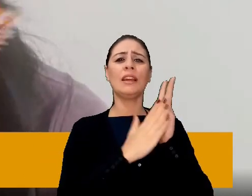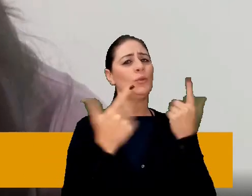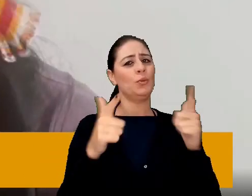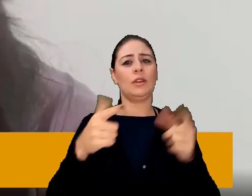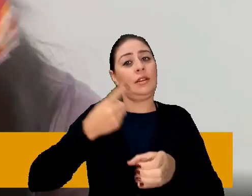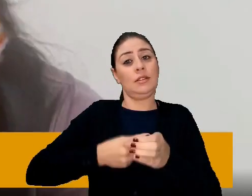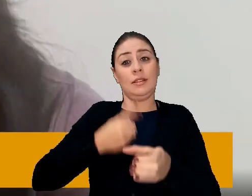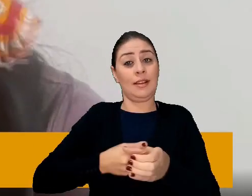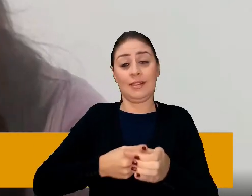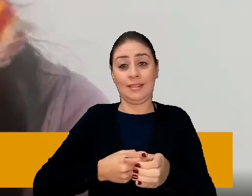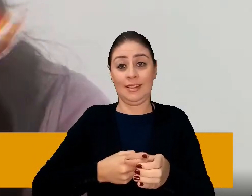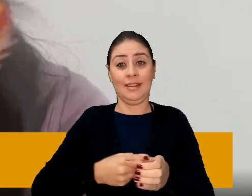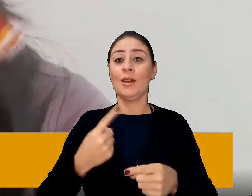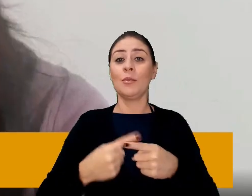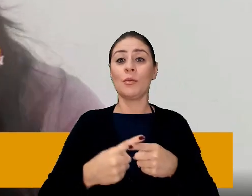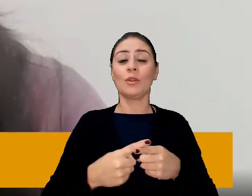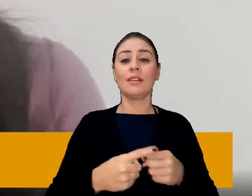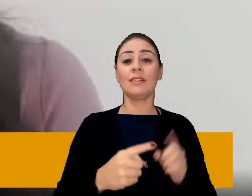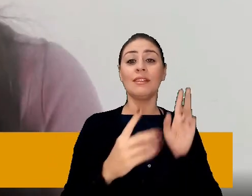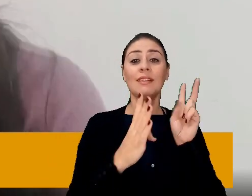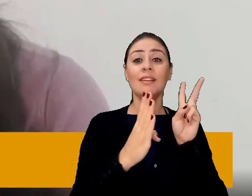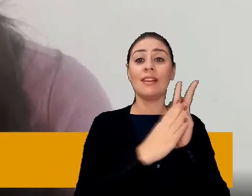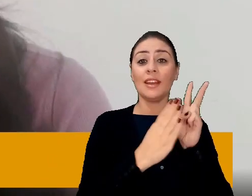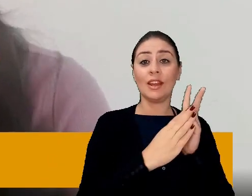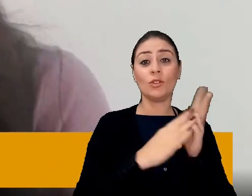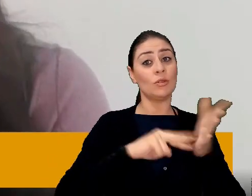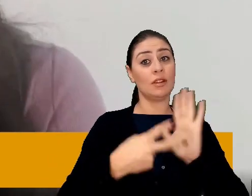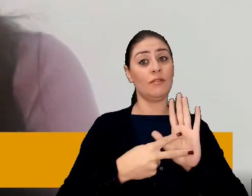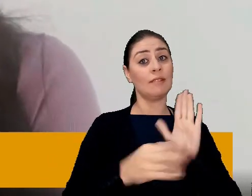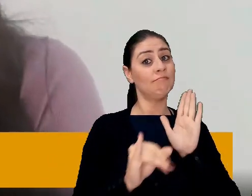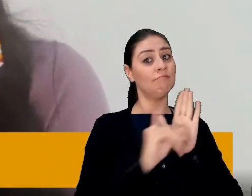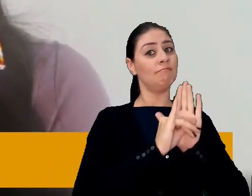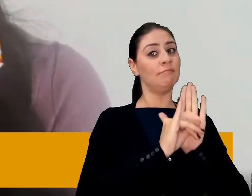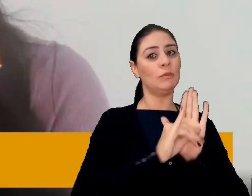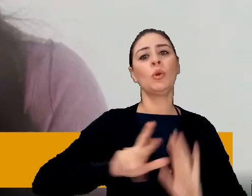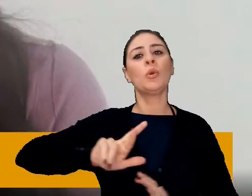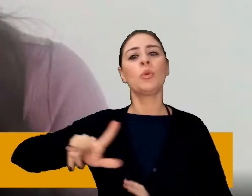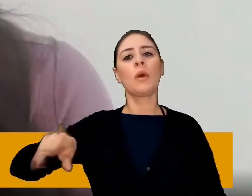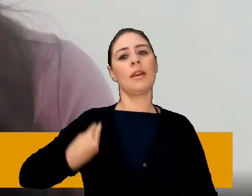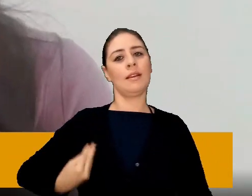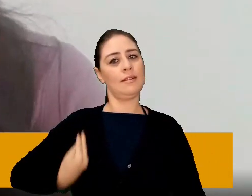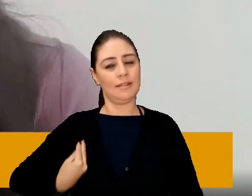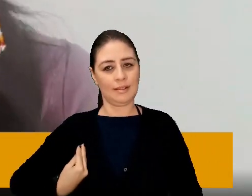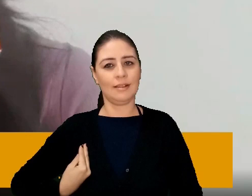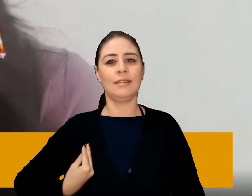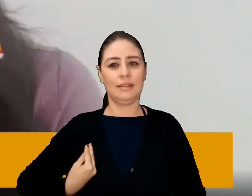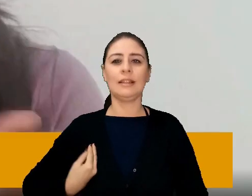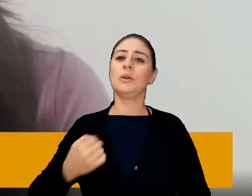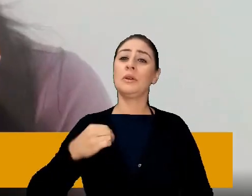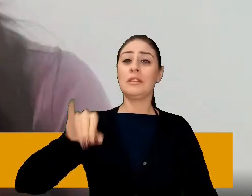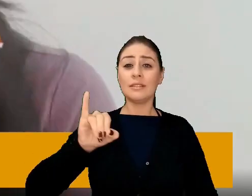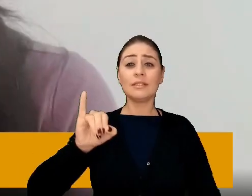ser indígena não é estar, é ser. Então, se 5.000 anos atrás o Caingangue já andava aqui, então todo